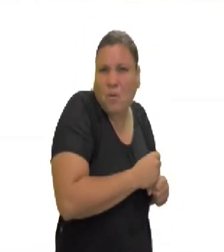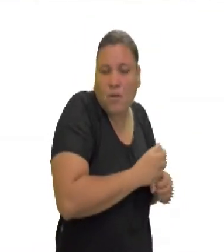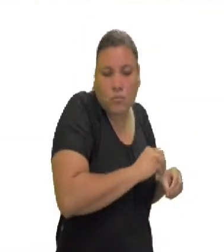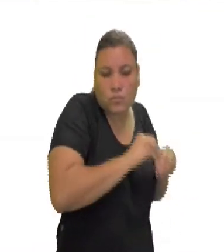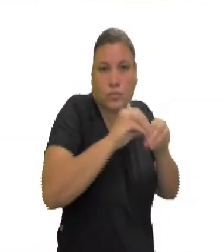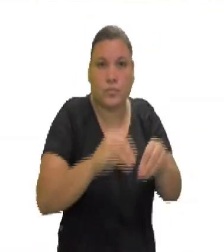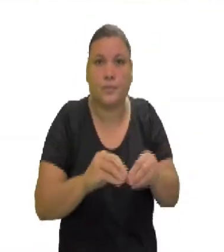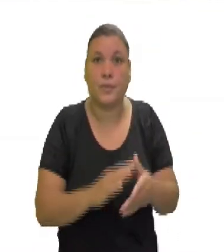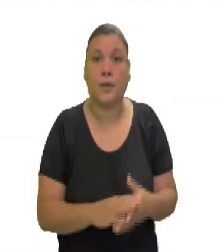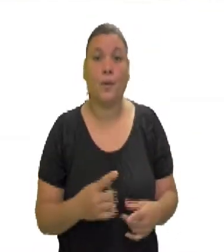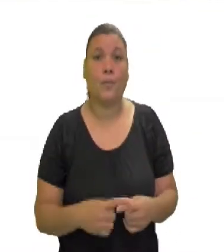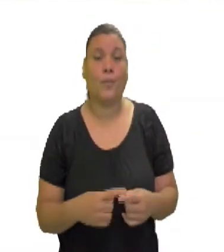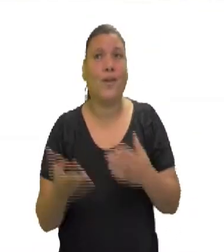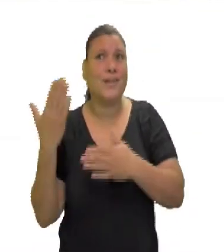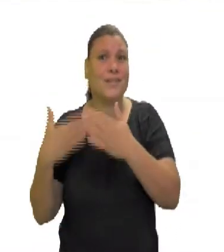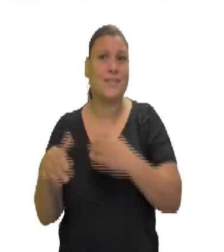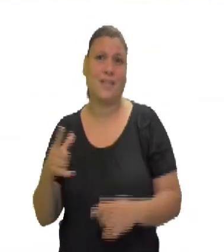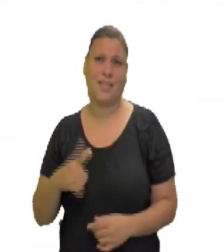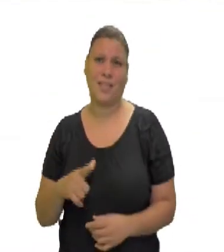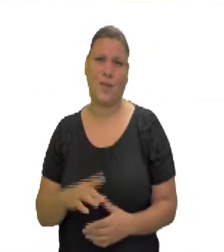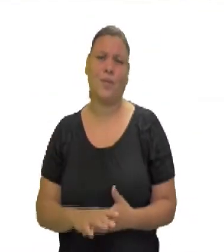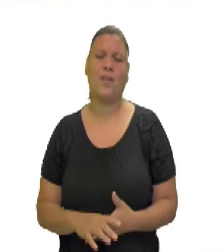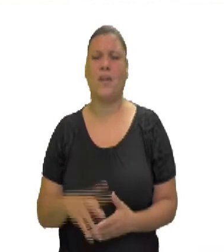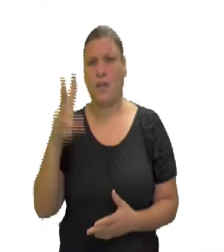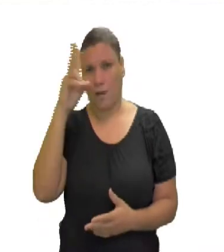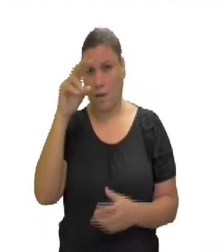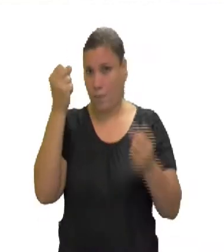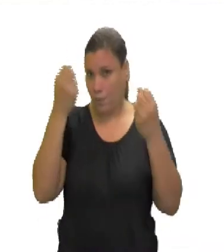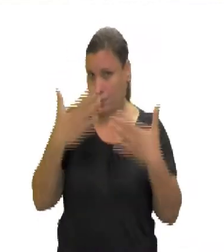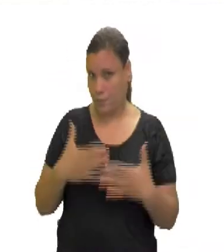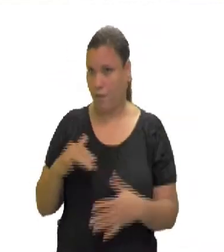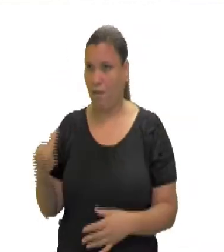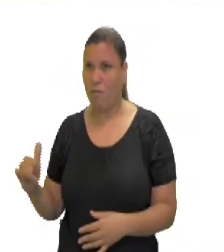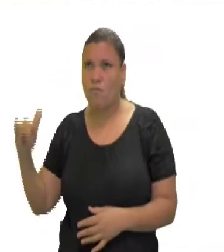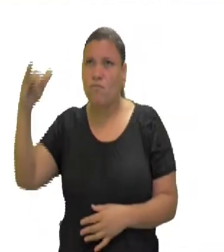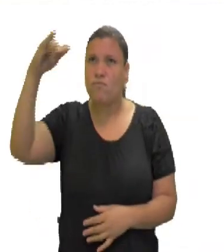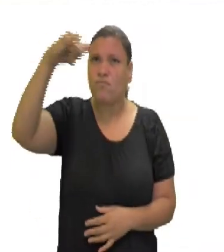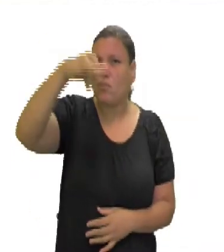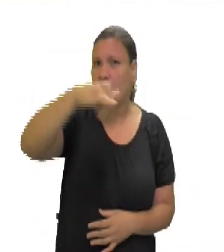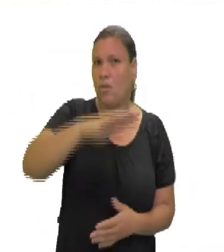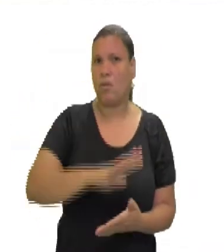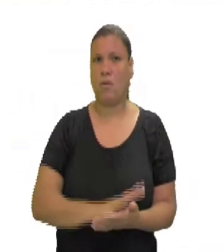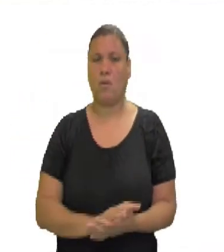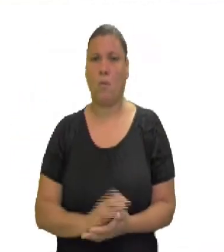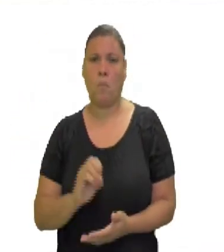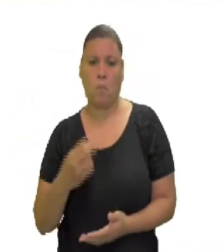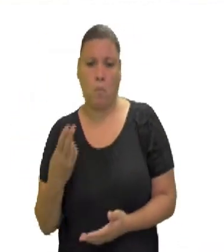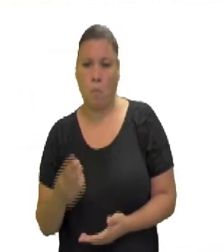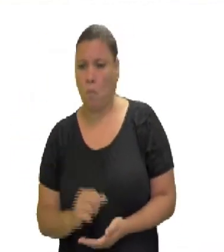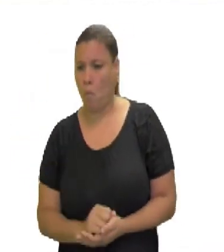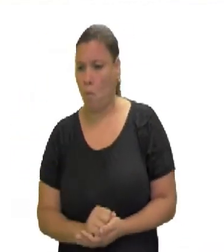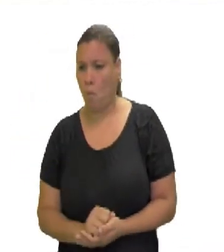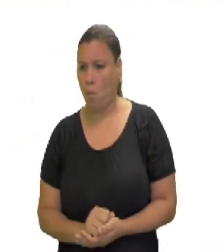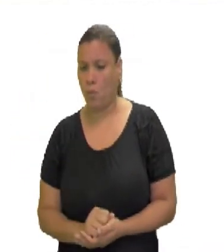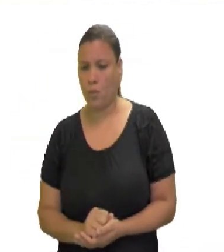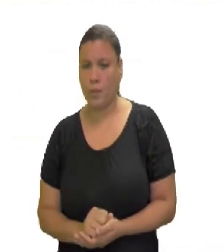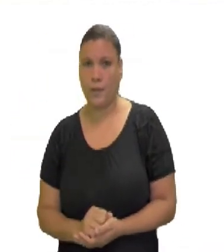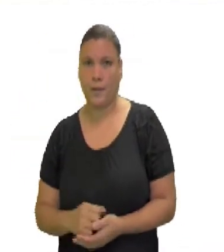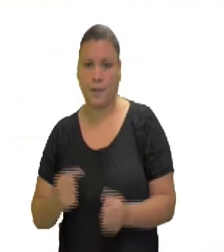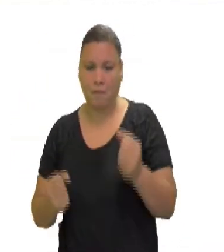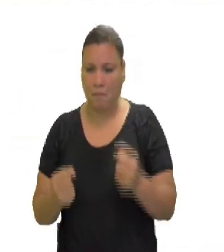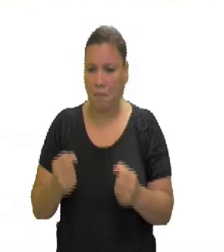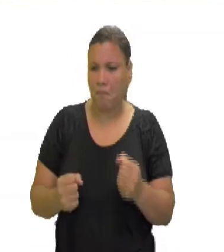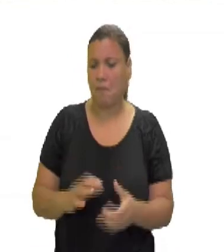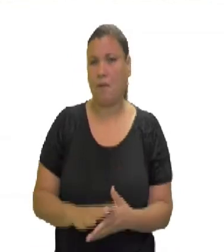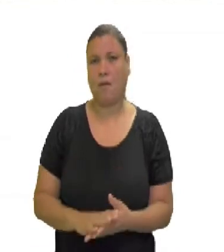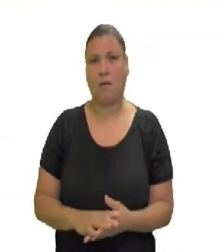rodovias, não existia avião, tudo era feito ou a pé ou a cavalo. Então, eles